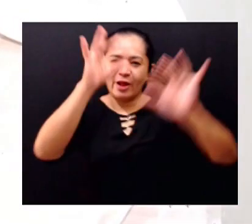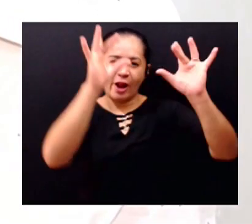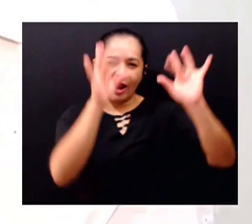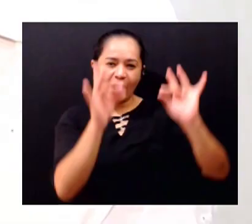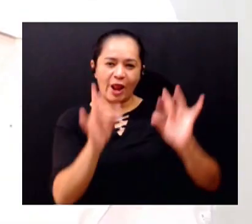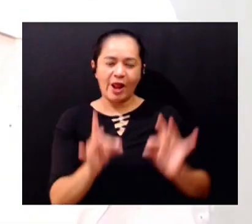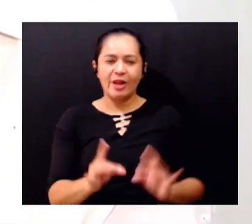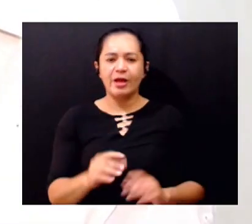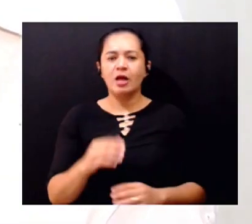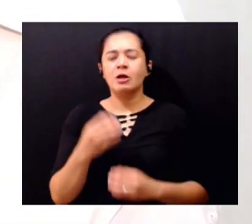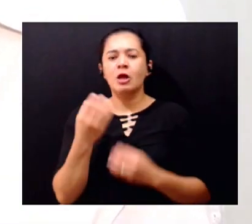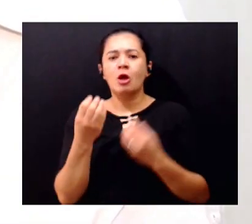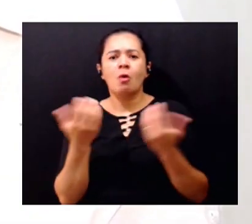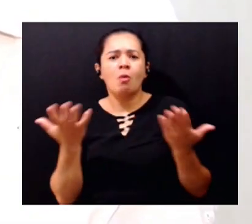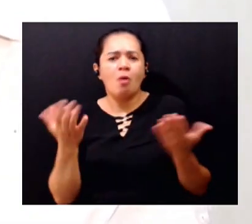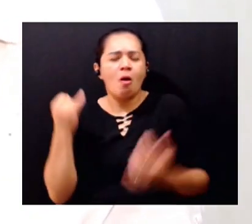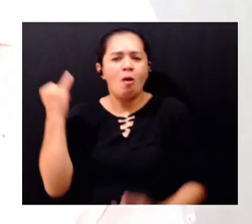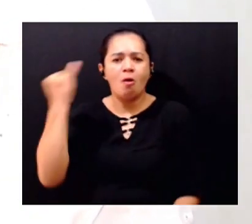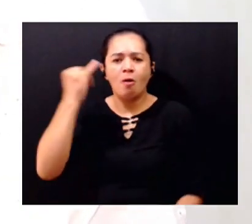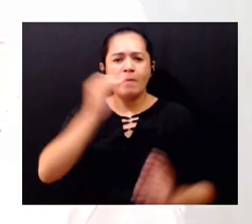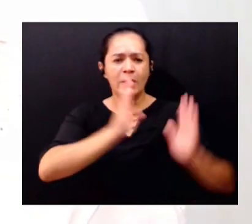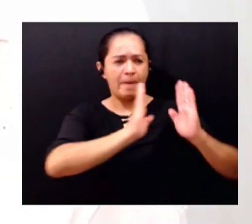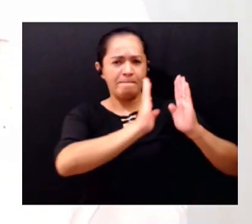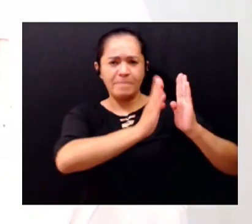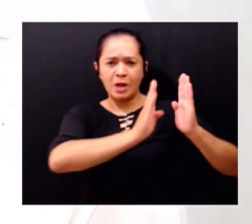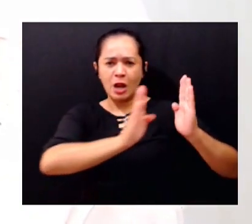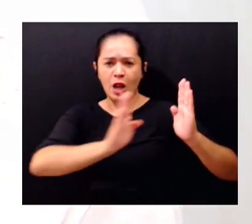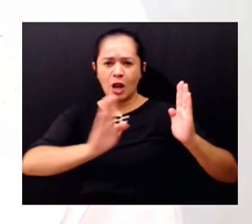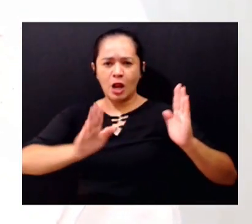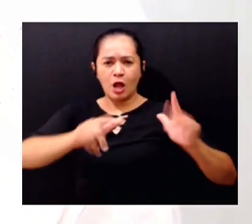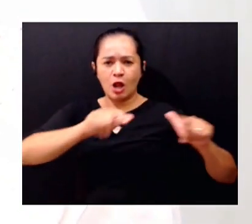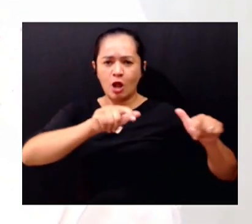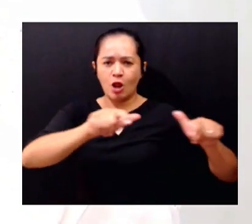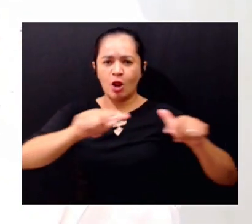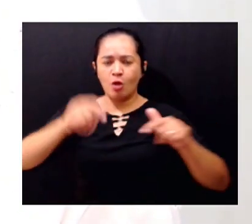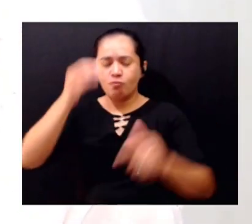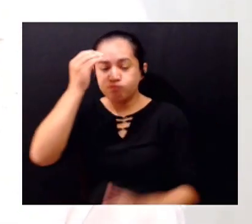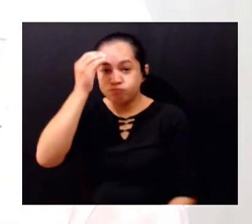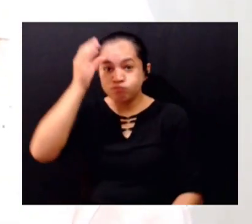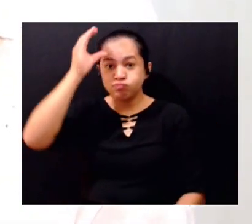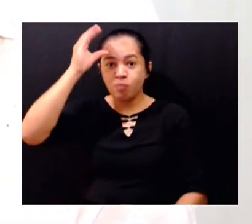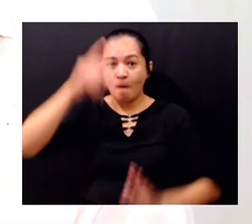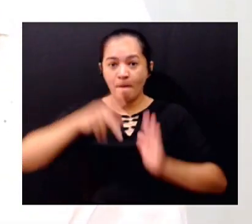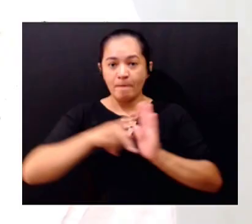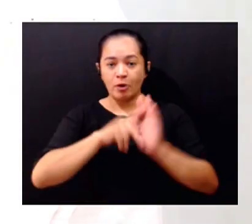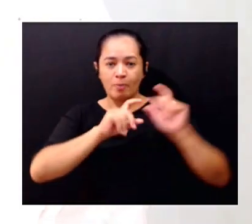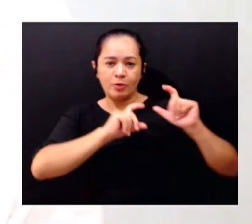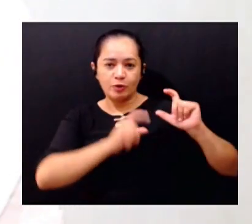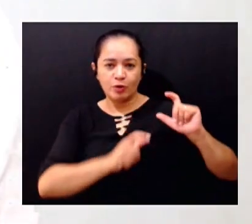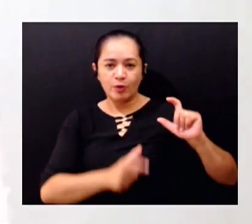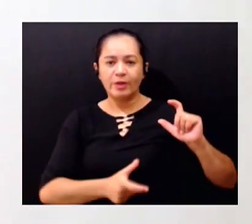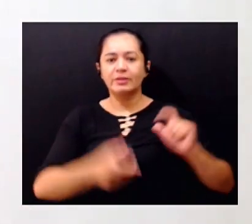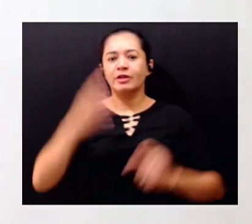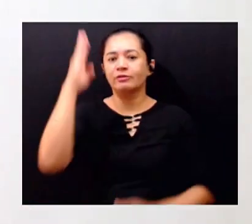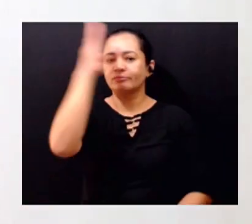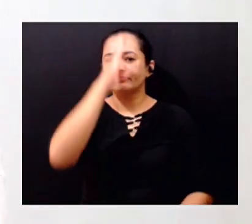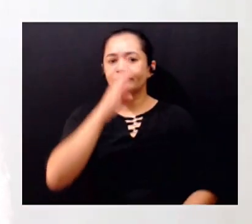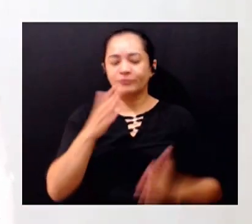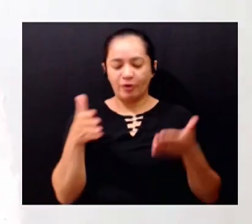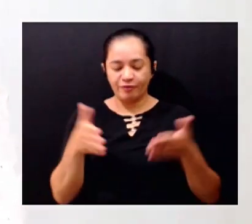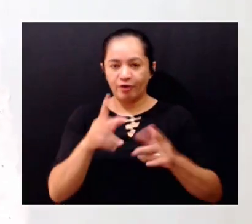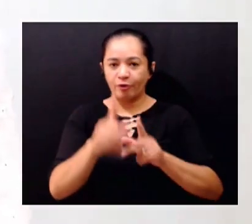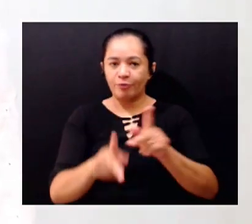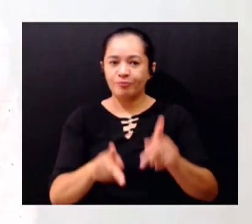da biblioteca promover esse espaço, esse conhecimento dos quadrinhos nacionais para a população? Os